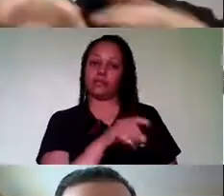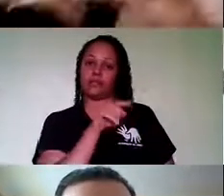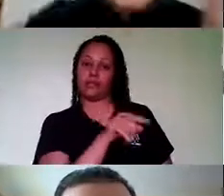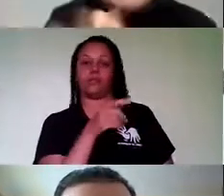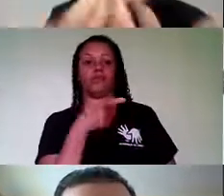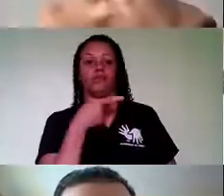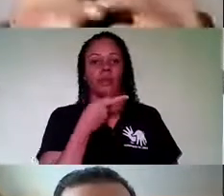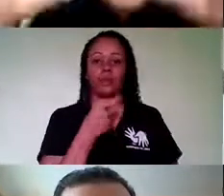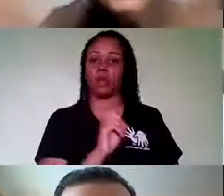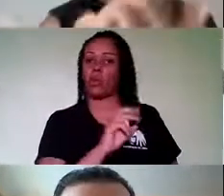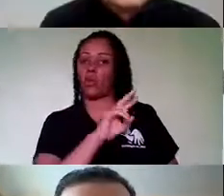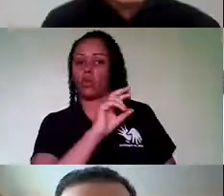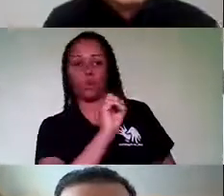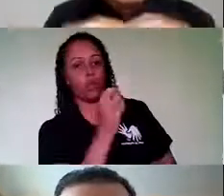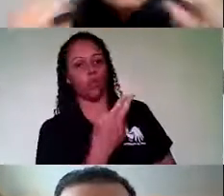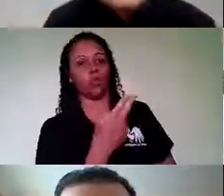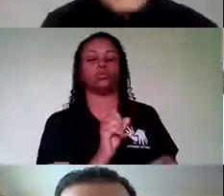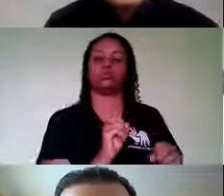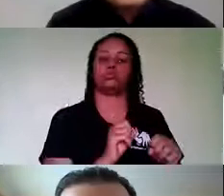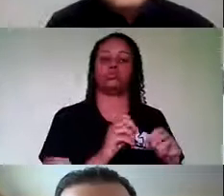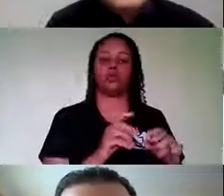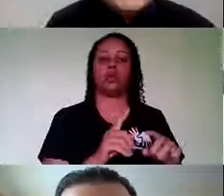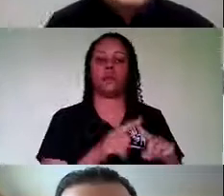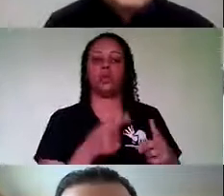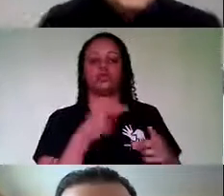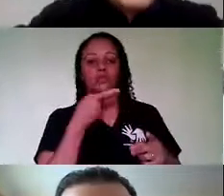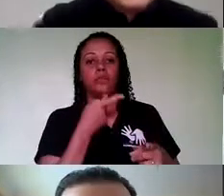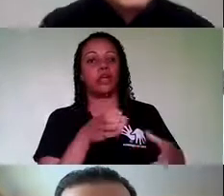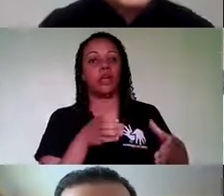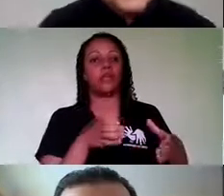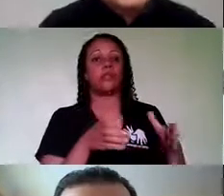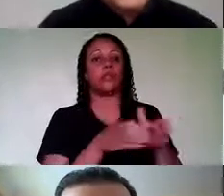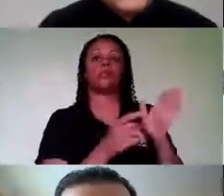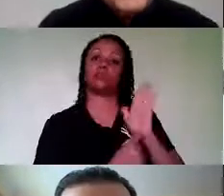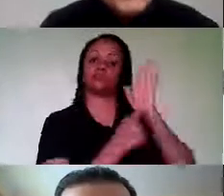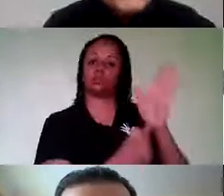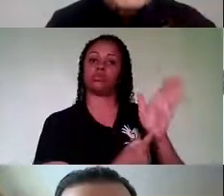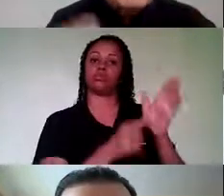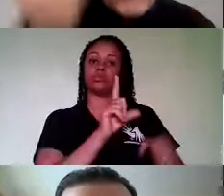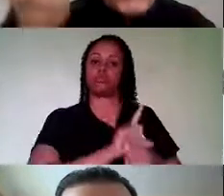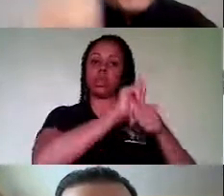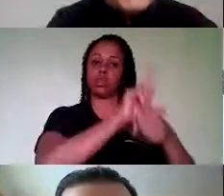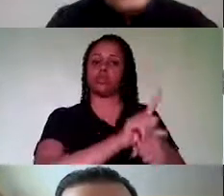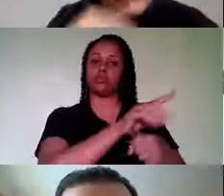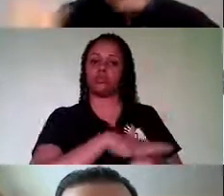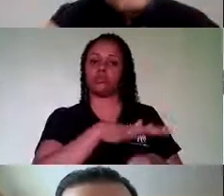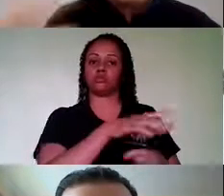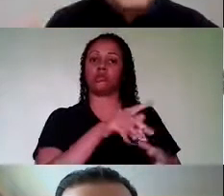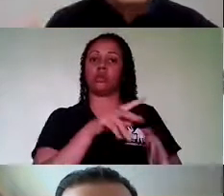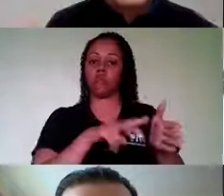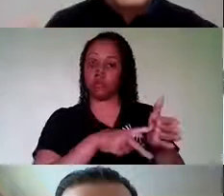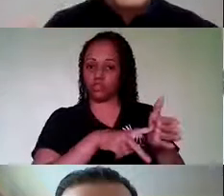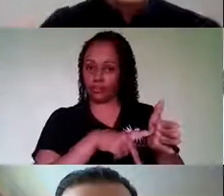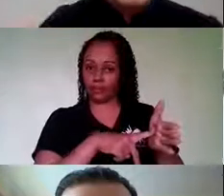outros, mas vai falar em nome do consenso dos sindicatos, porque nós temos várias centrais, mas alguém que vai falar,